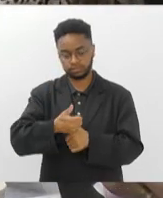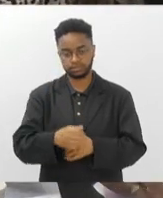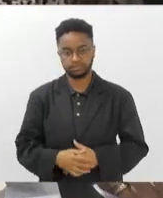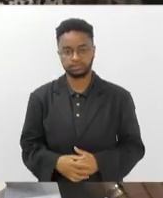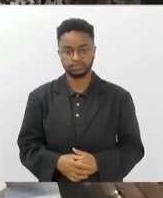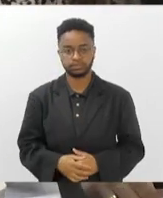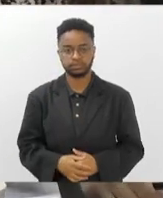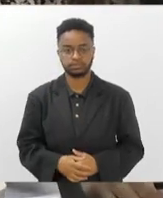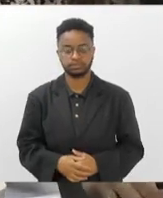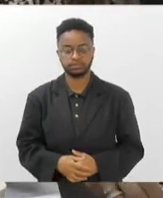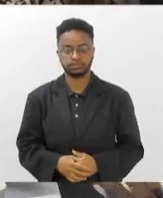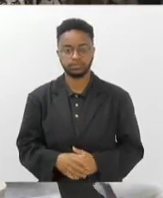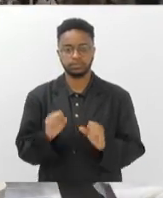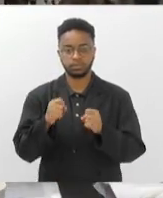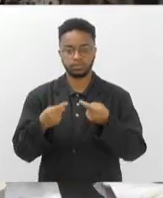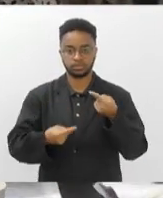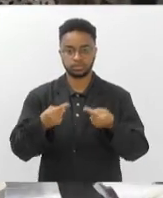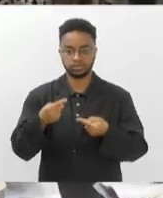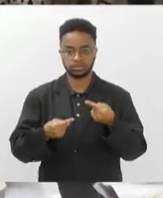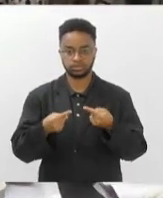substitutivo. Para discutir.